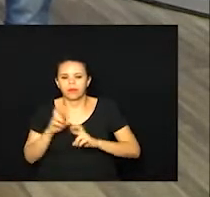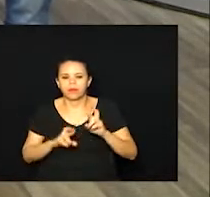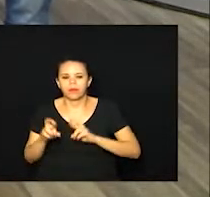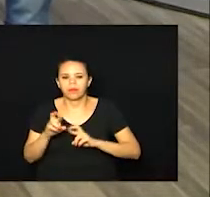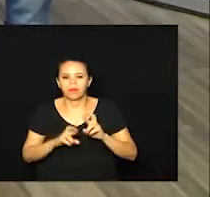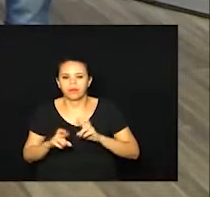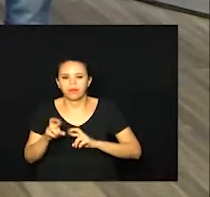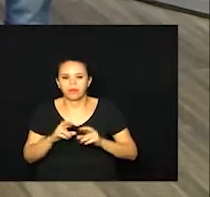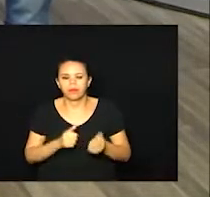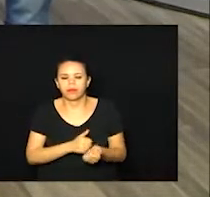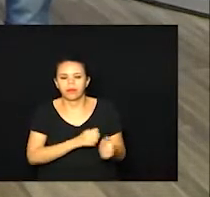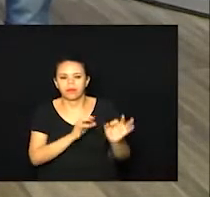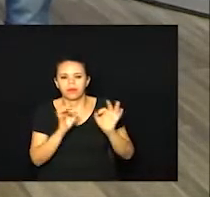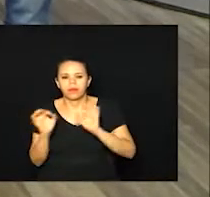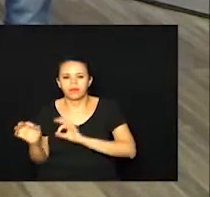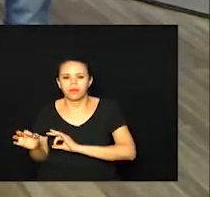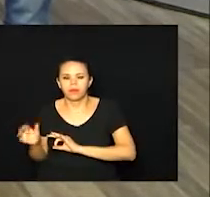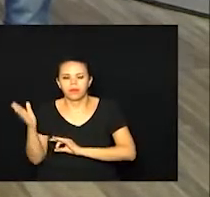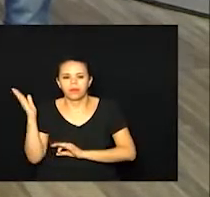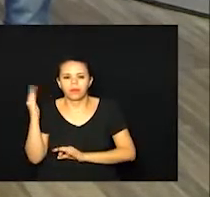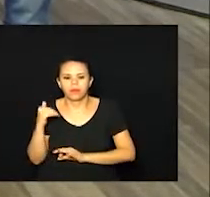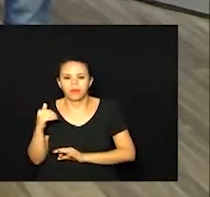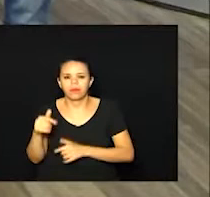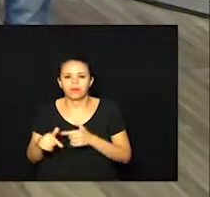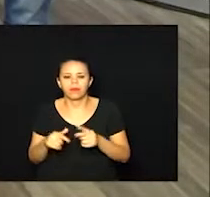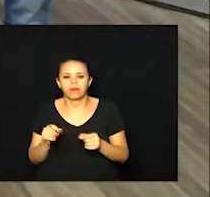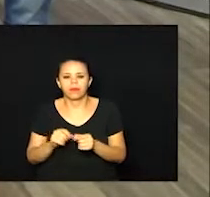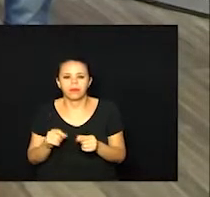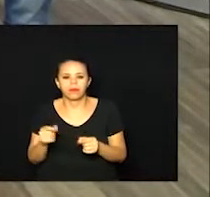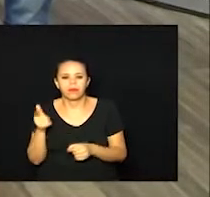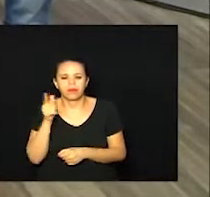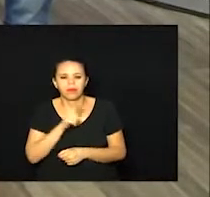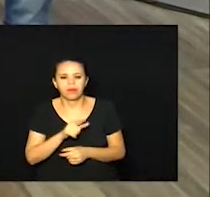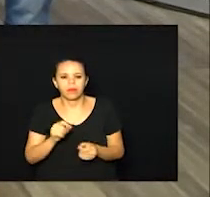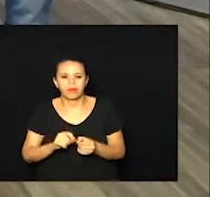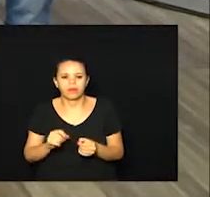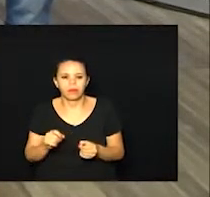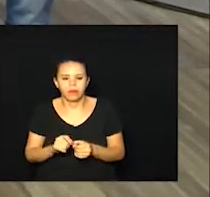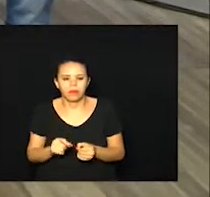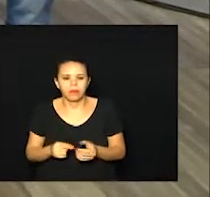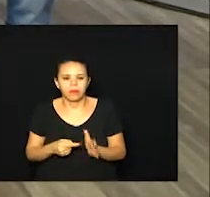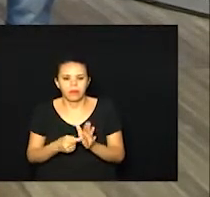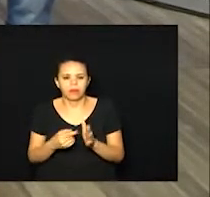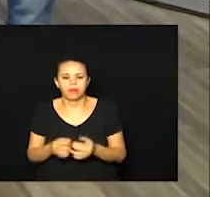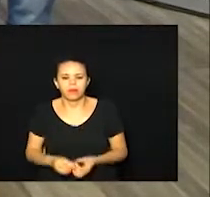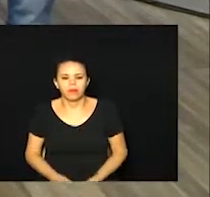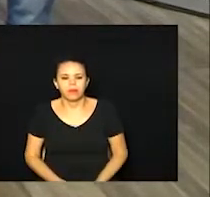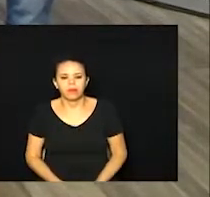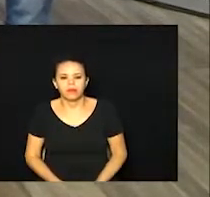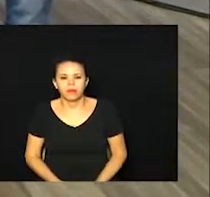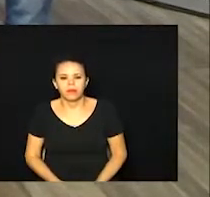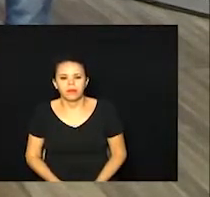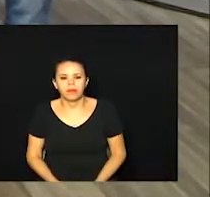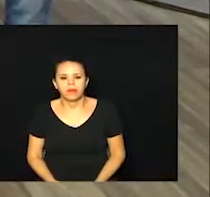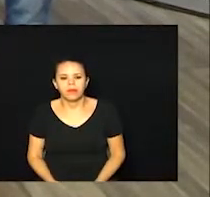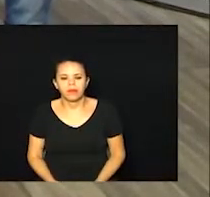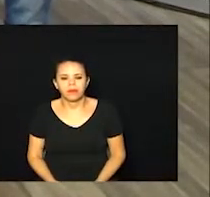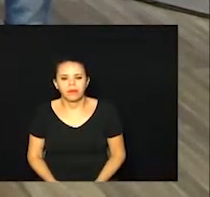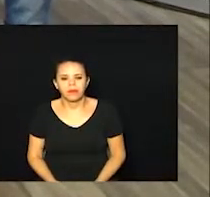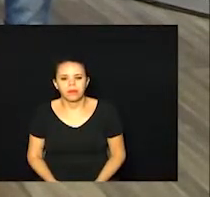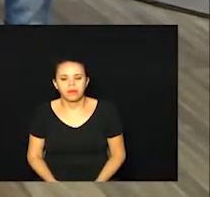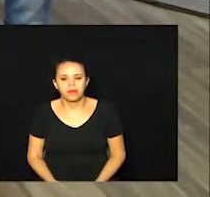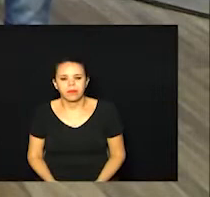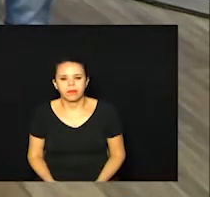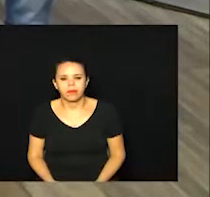fiscalização, esse acompanhamento para saber se o Executivo consegue fazer o que foi apontado ali? Olha aí, o Gabriel fez a lição